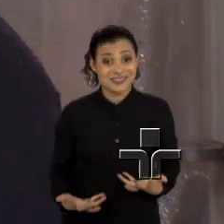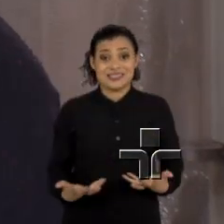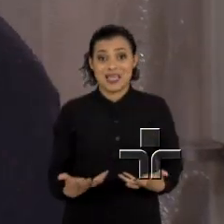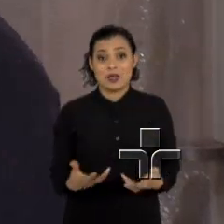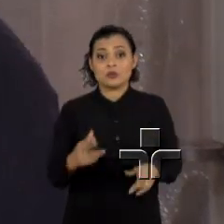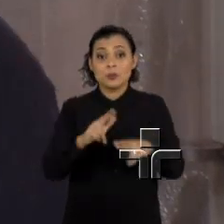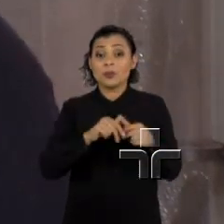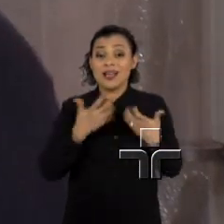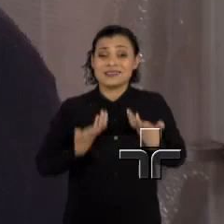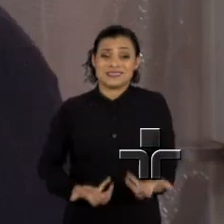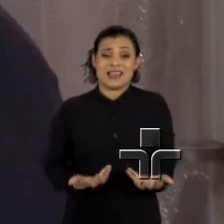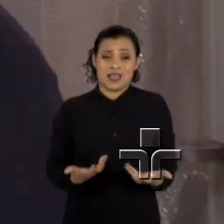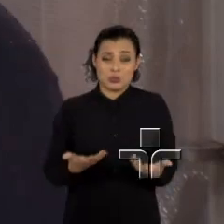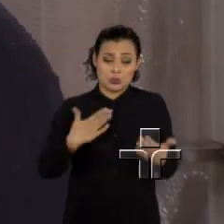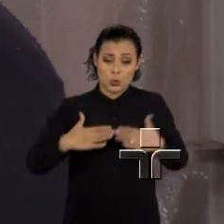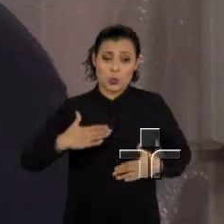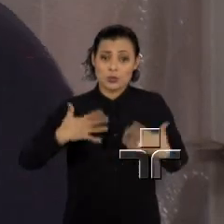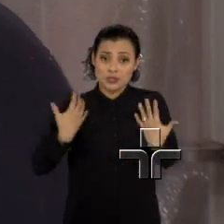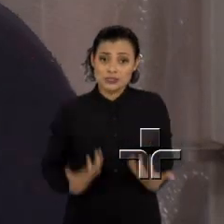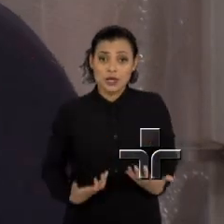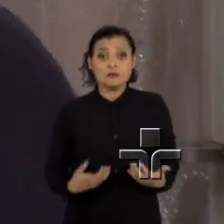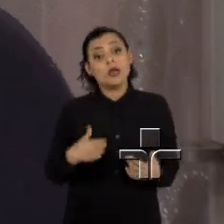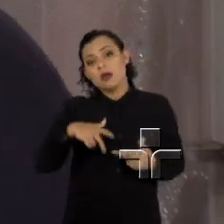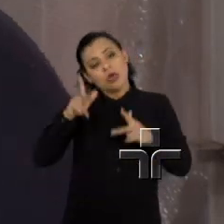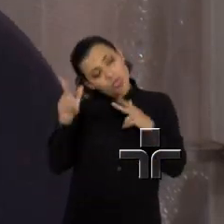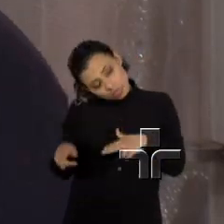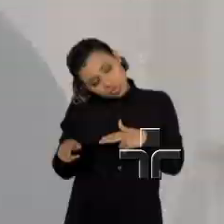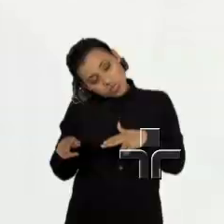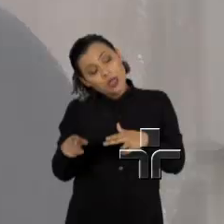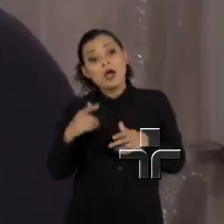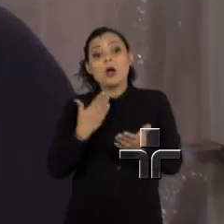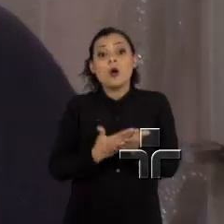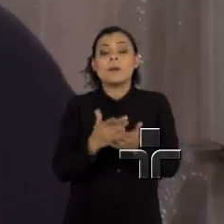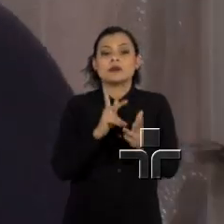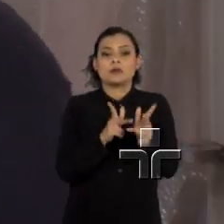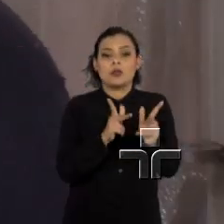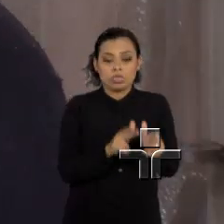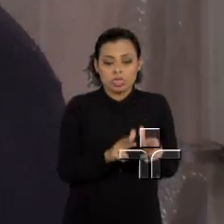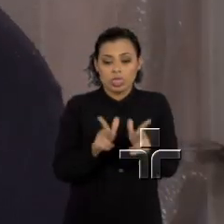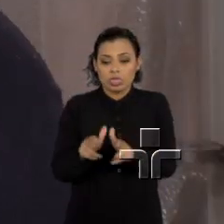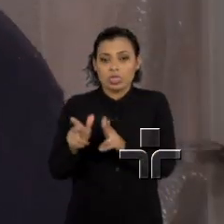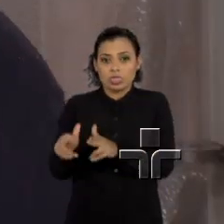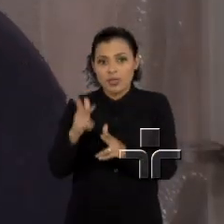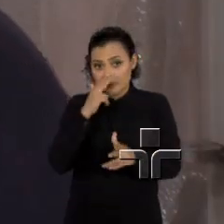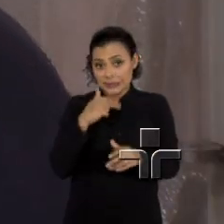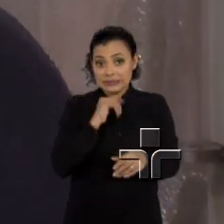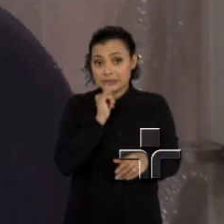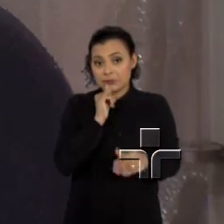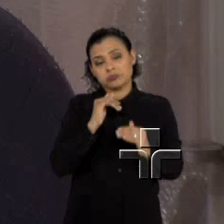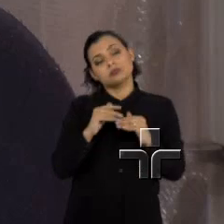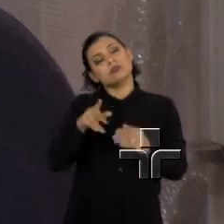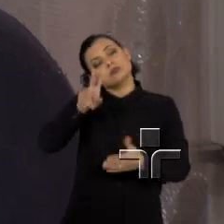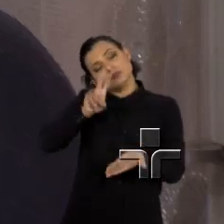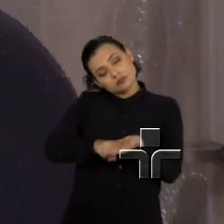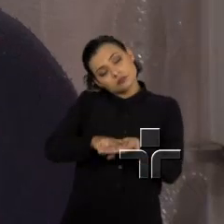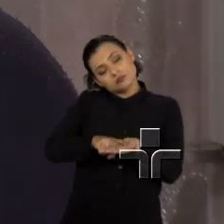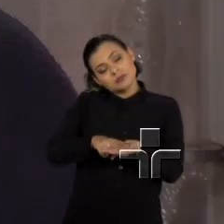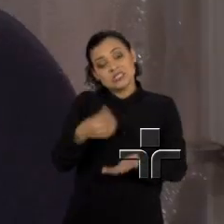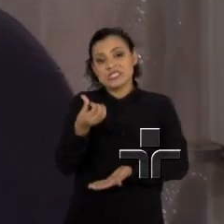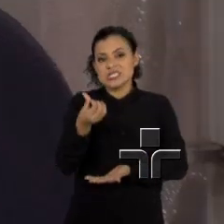da exaustão, e aí eu começo a picotar o meu sono. Durante um período que eu permaneço na cama aí de